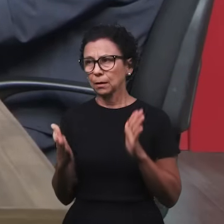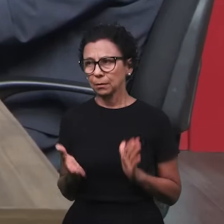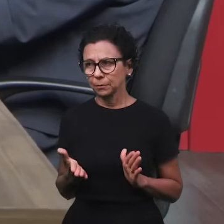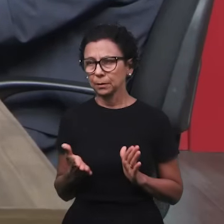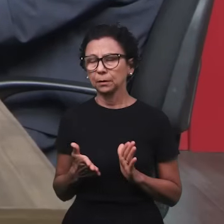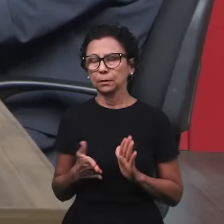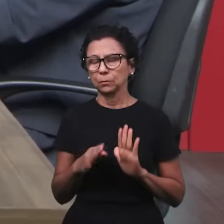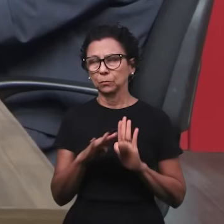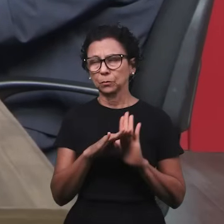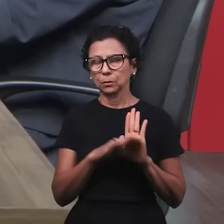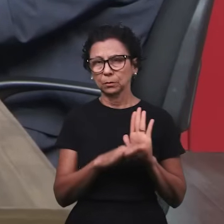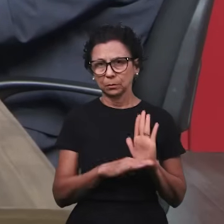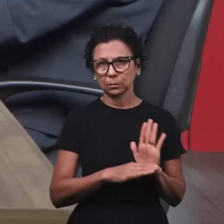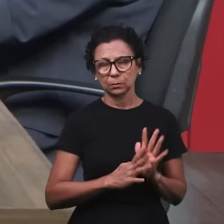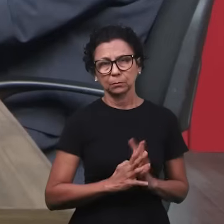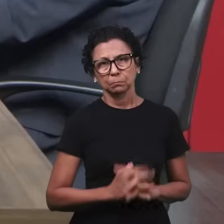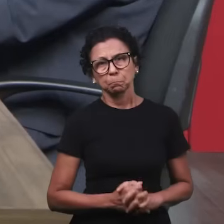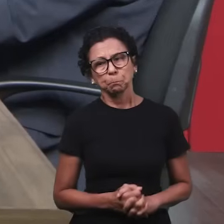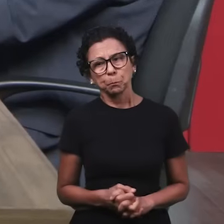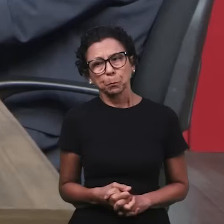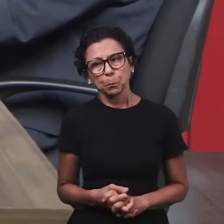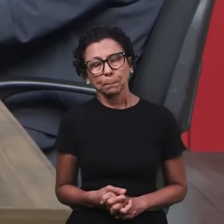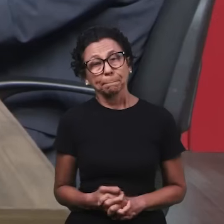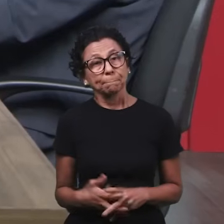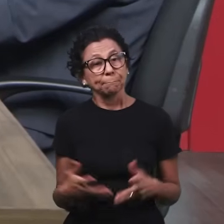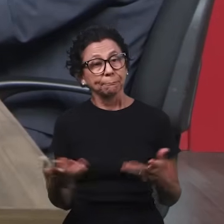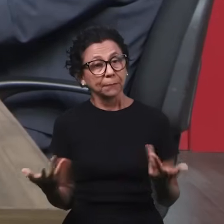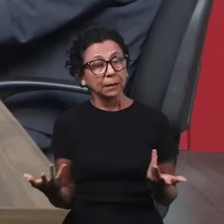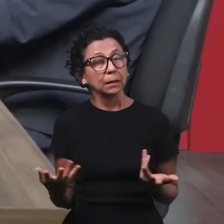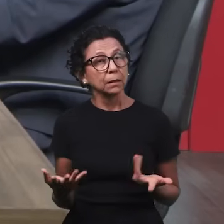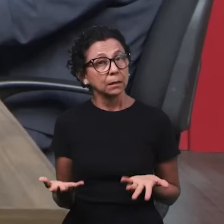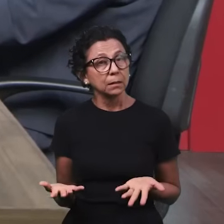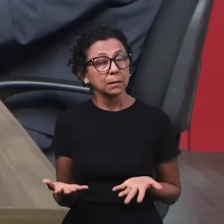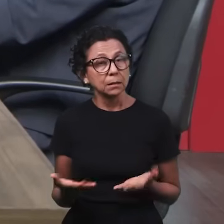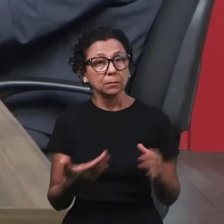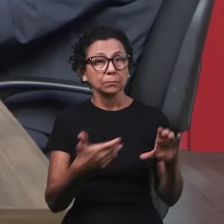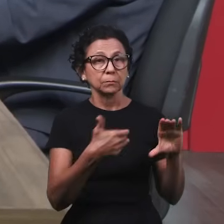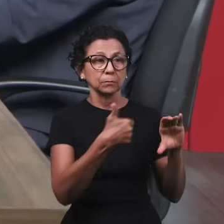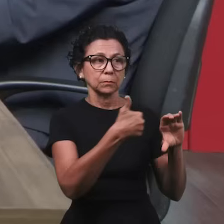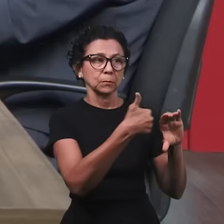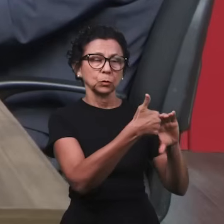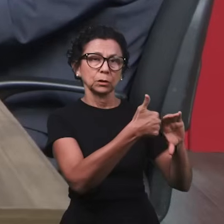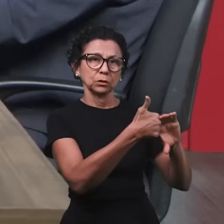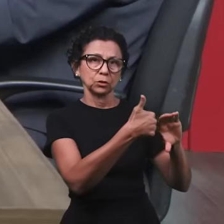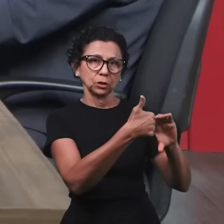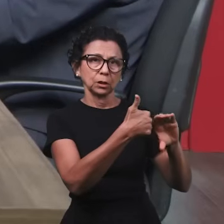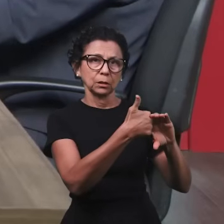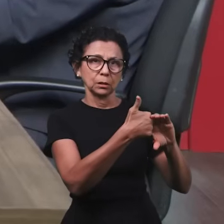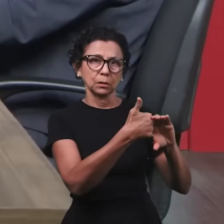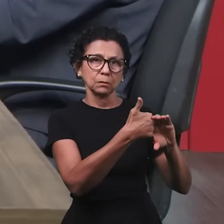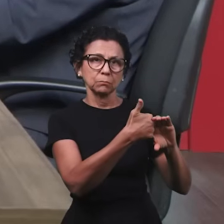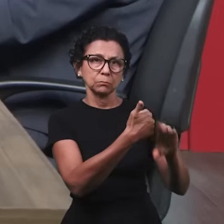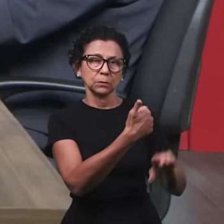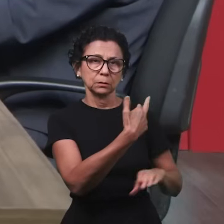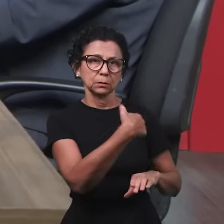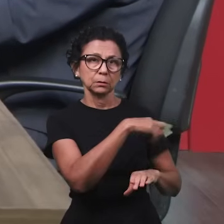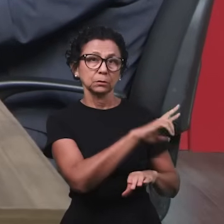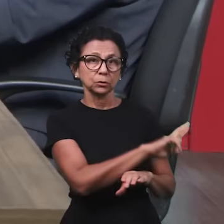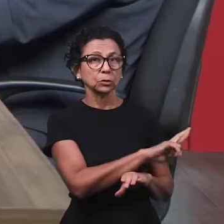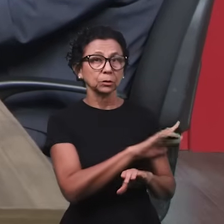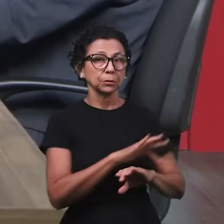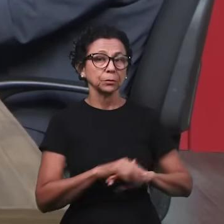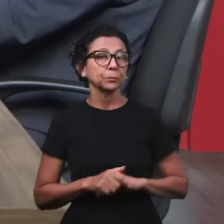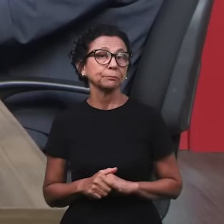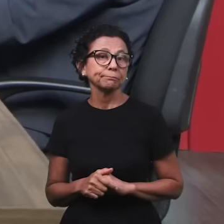nosso segundo episódio, pastor Gilson, porque existe aí de fato um cristianismo aí fora